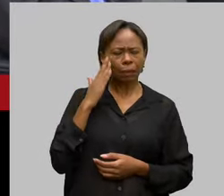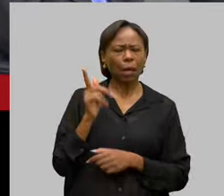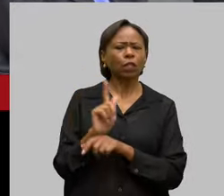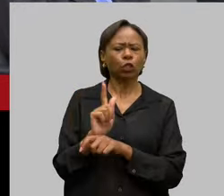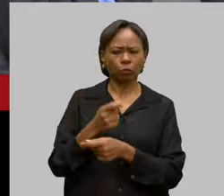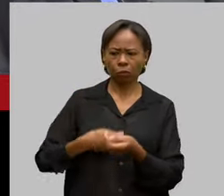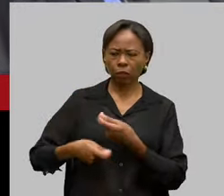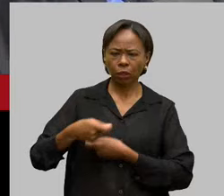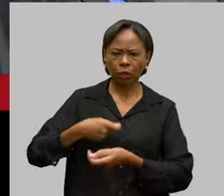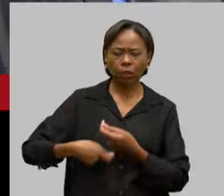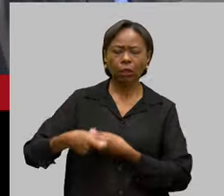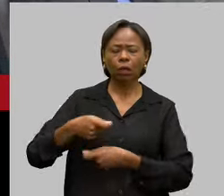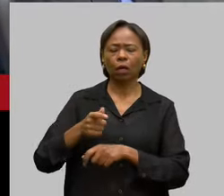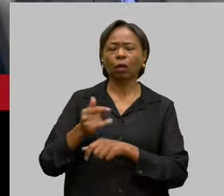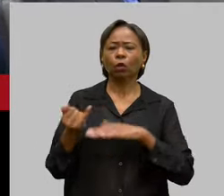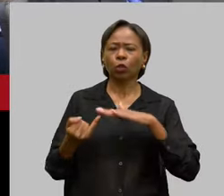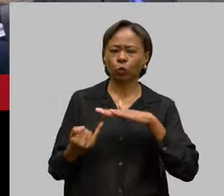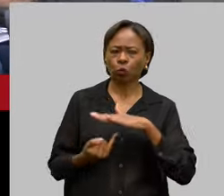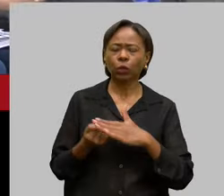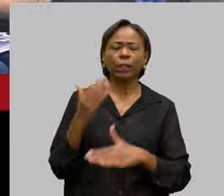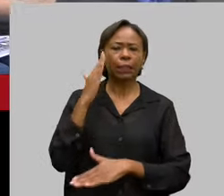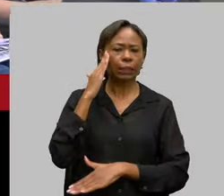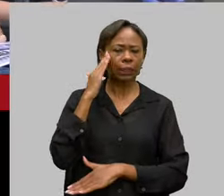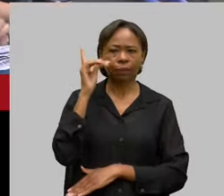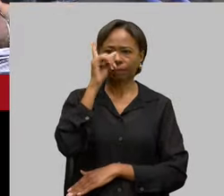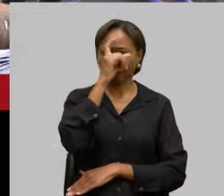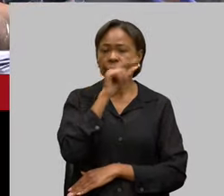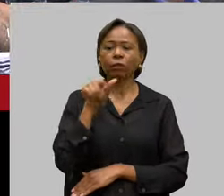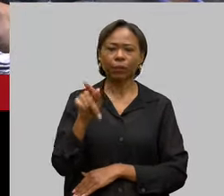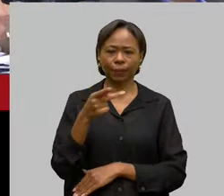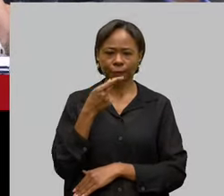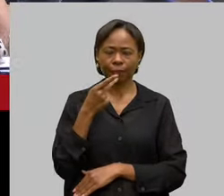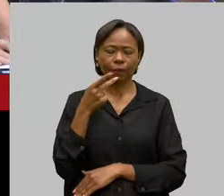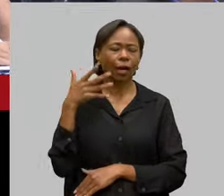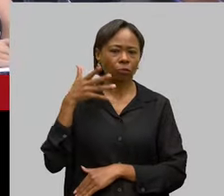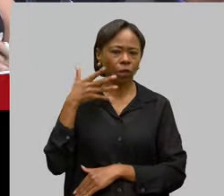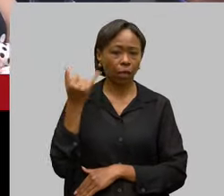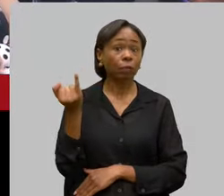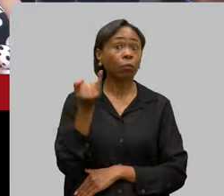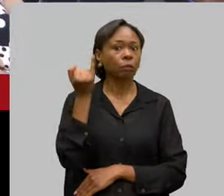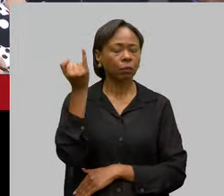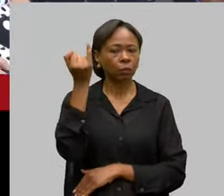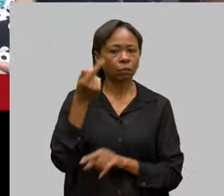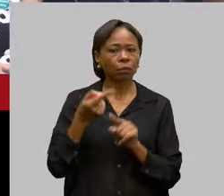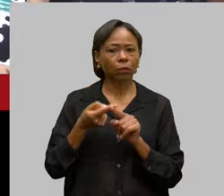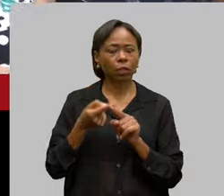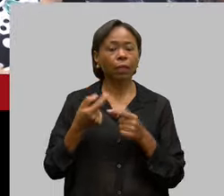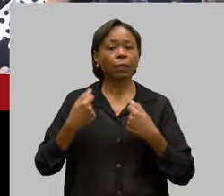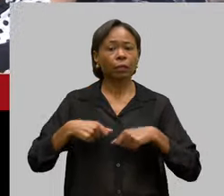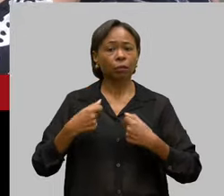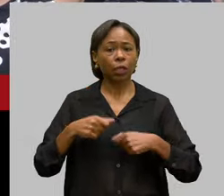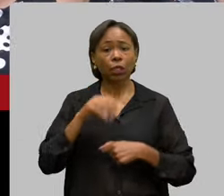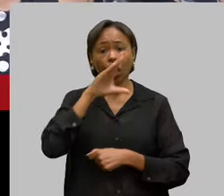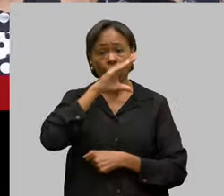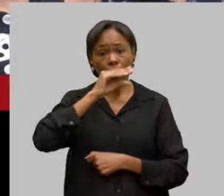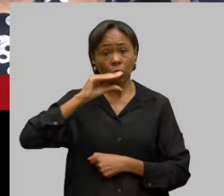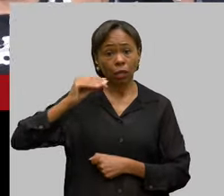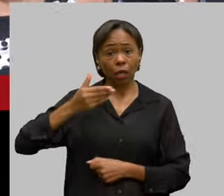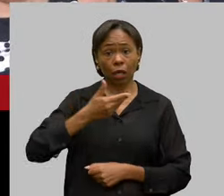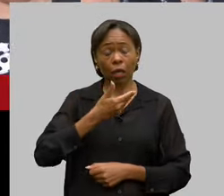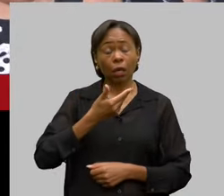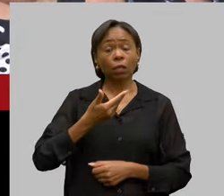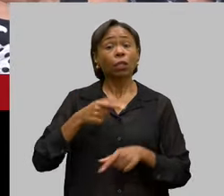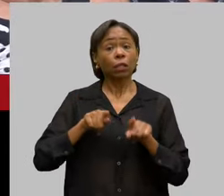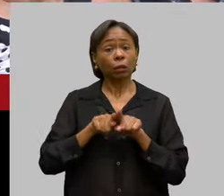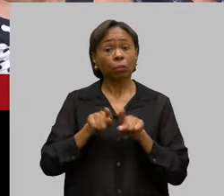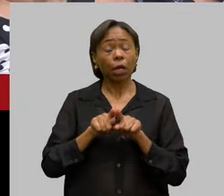é E essas últimas palavras são importantíssimas do ponto de vista de nós envolvermos os servidores e mais